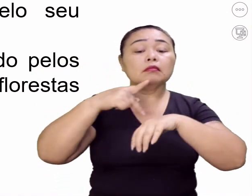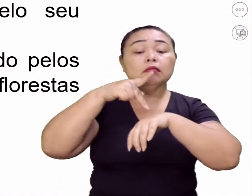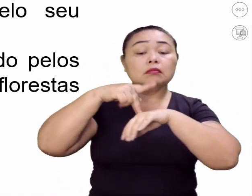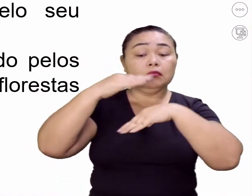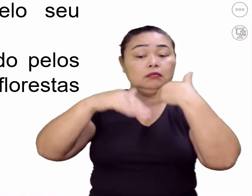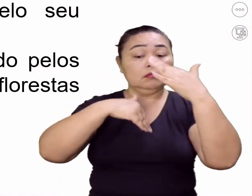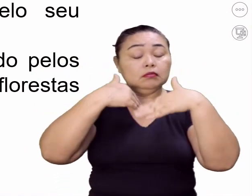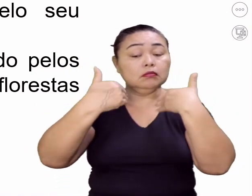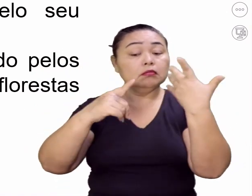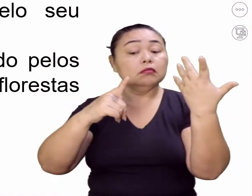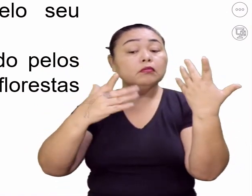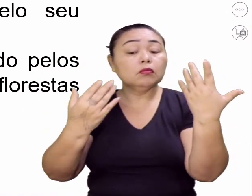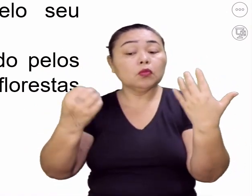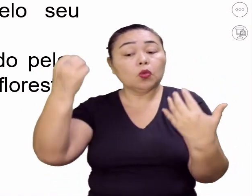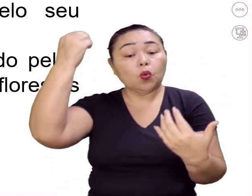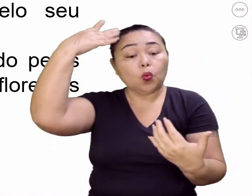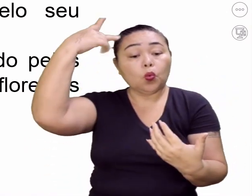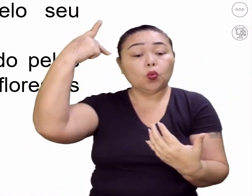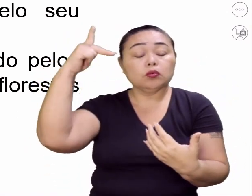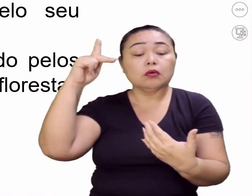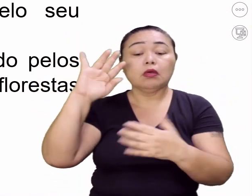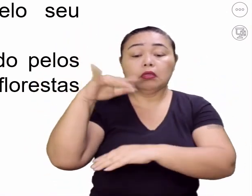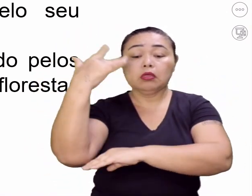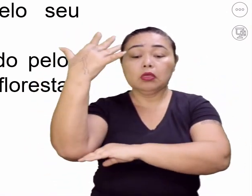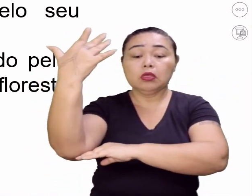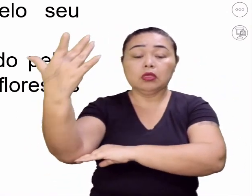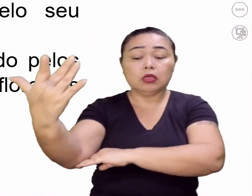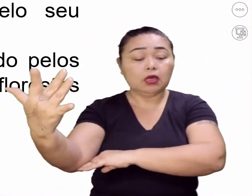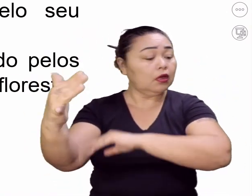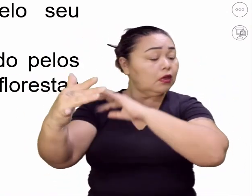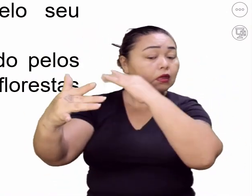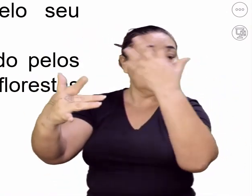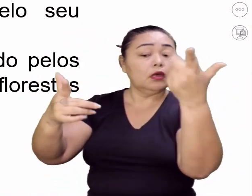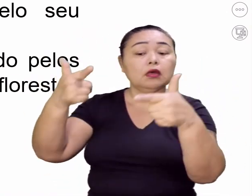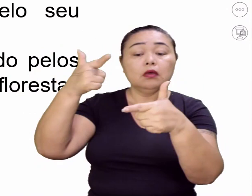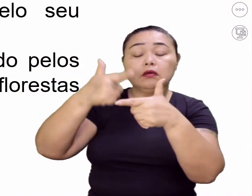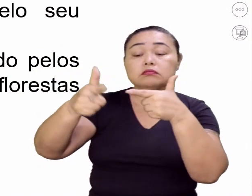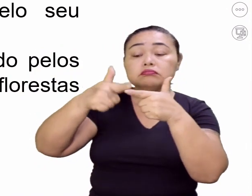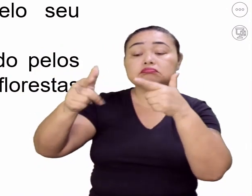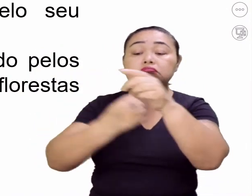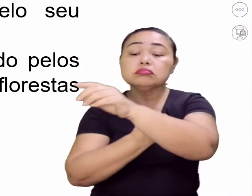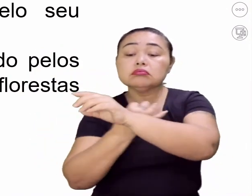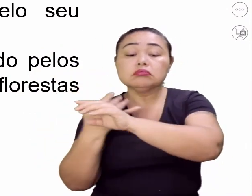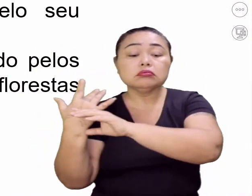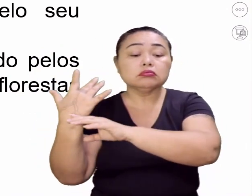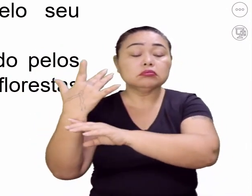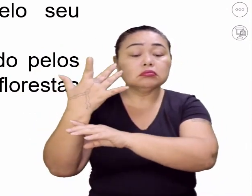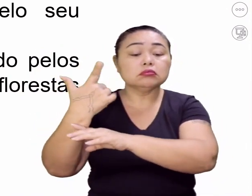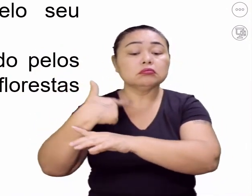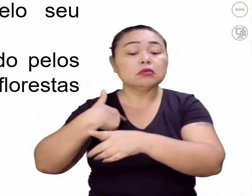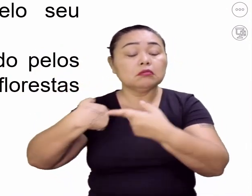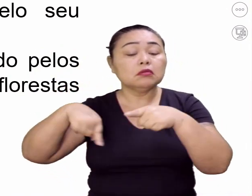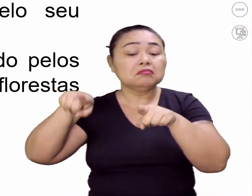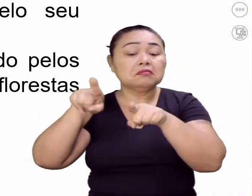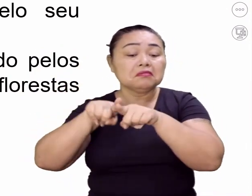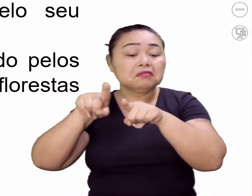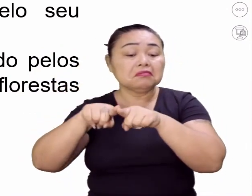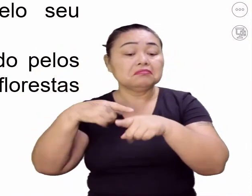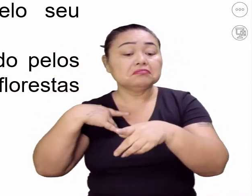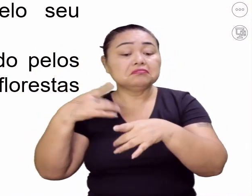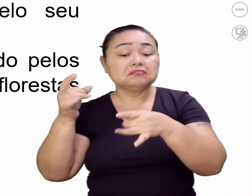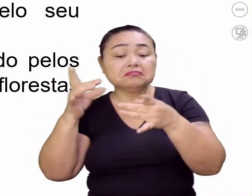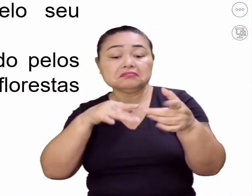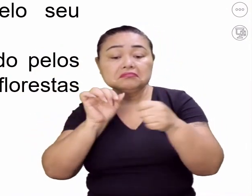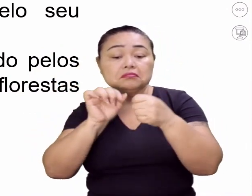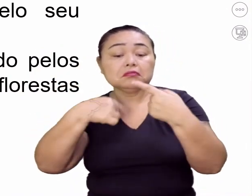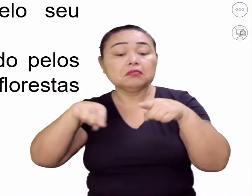países desenvolvidos culpam os desmatamentos pelos problemas ambientais, negligenciam os danos ocasionados pelo